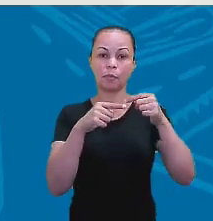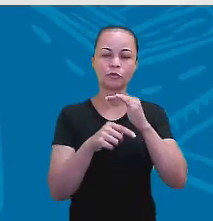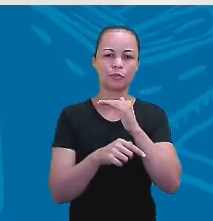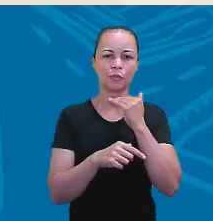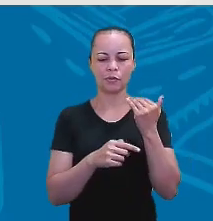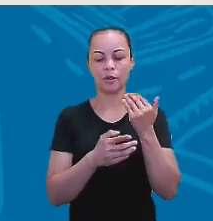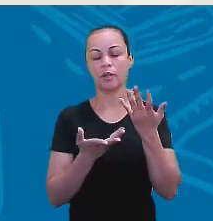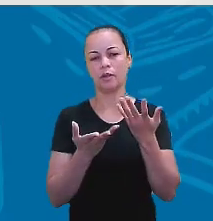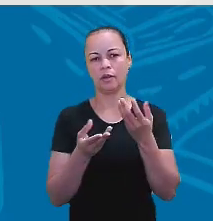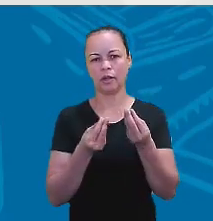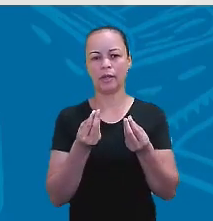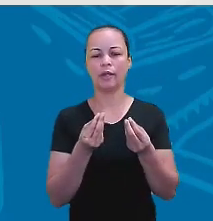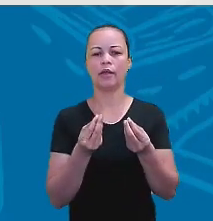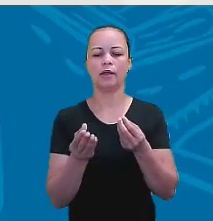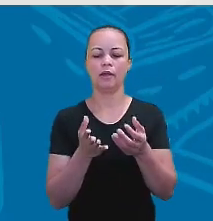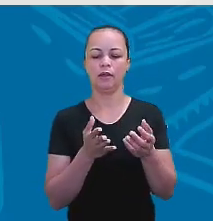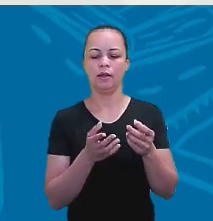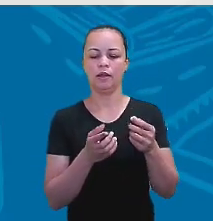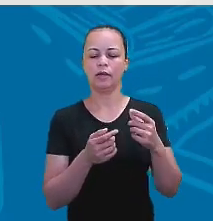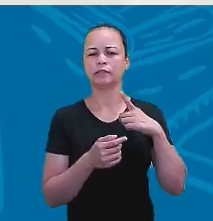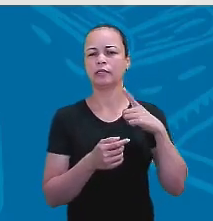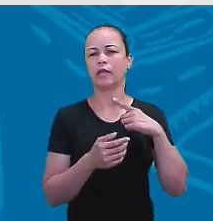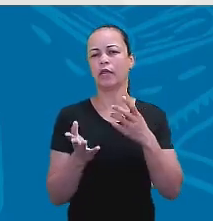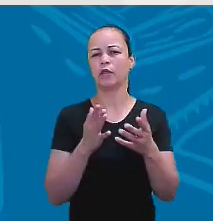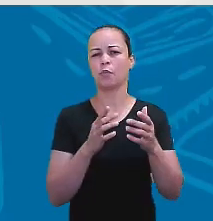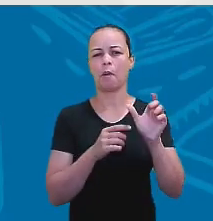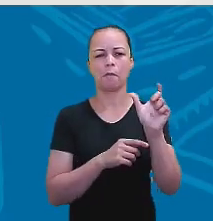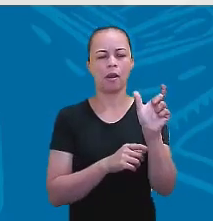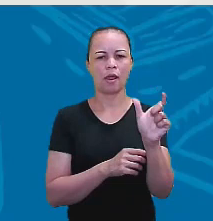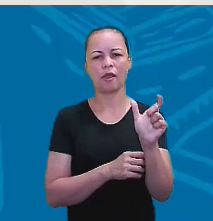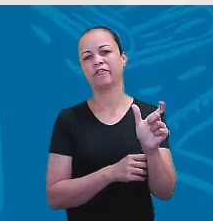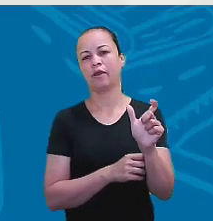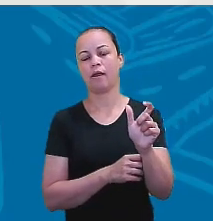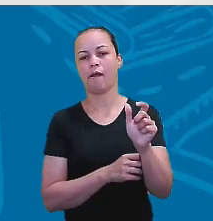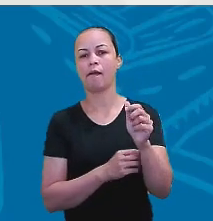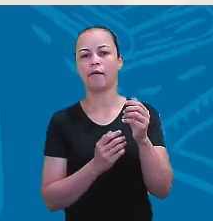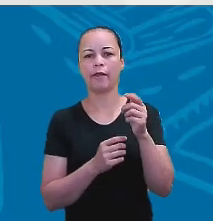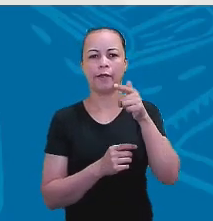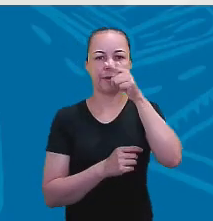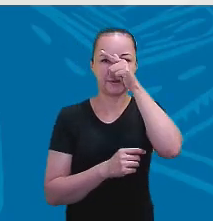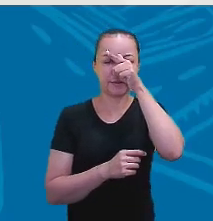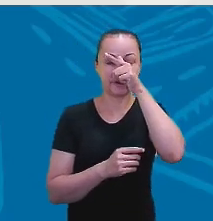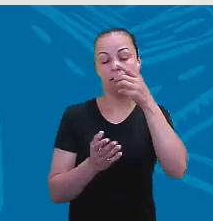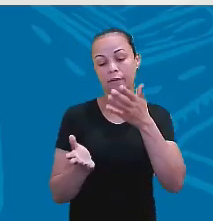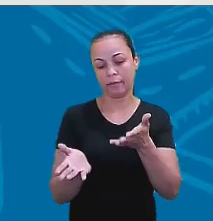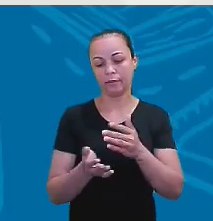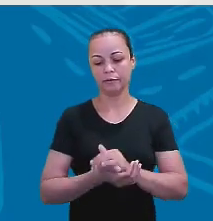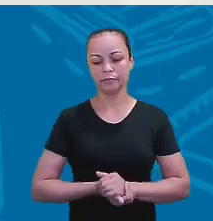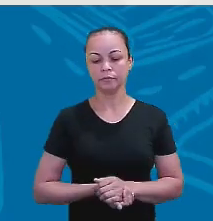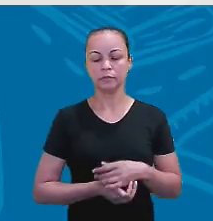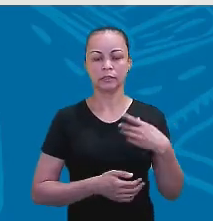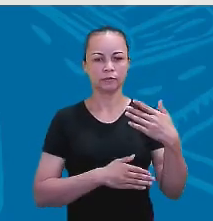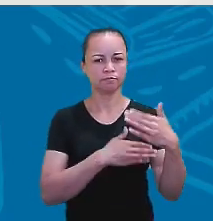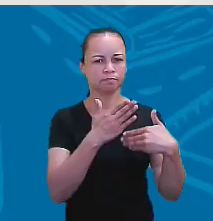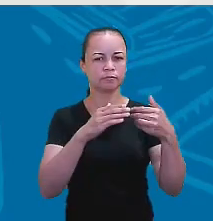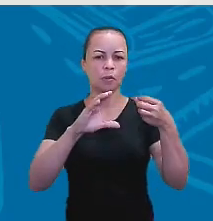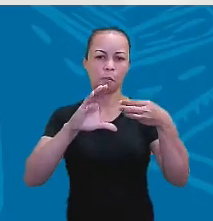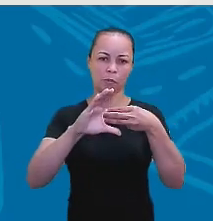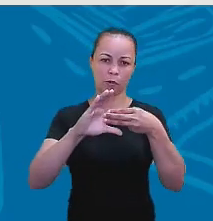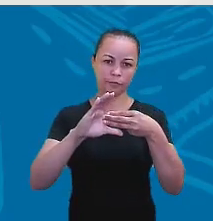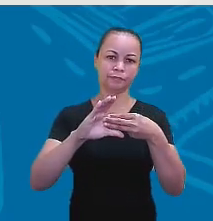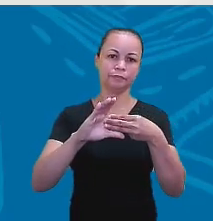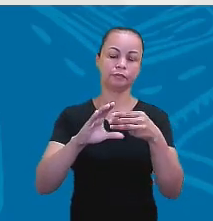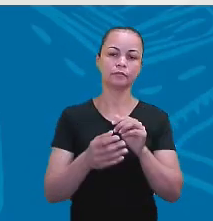que é uma palavra de origem grega que quer dizer quando as folhas caem no outono. Então toda célula, gente, ela está programada nesse processo. Mas às vezes